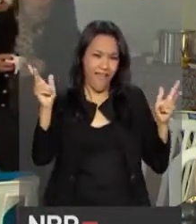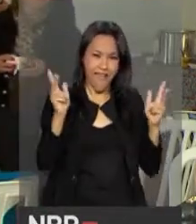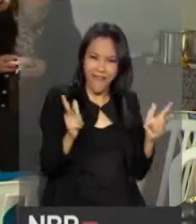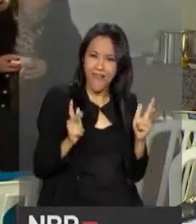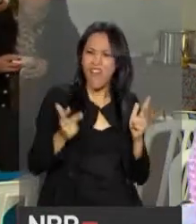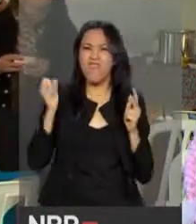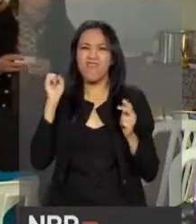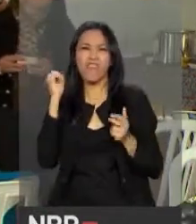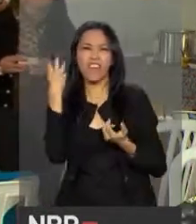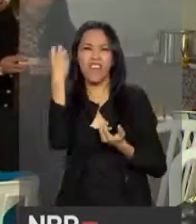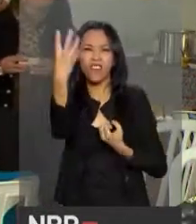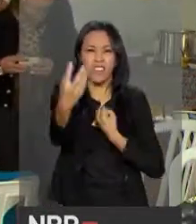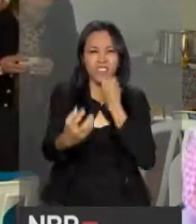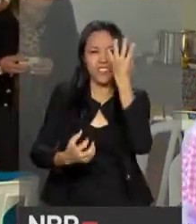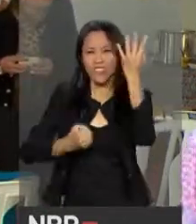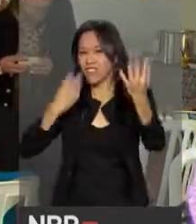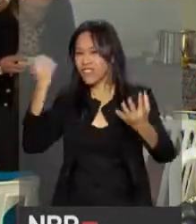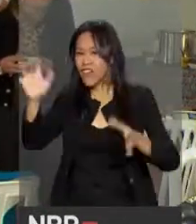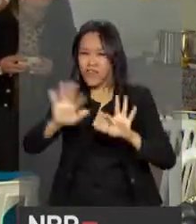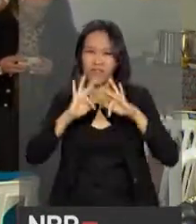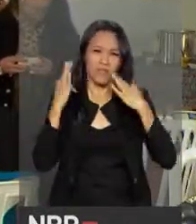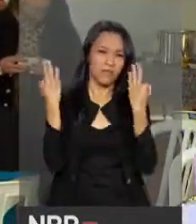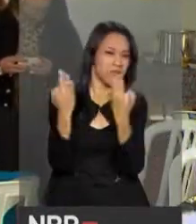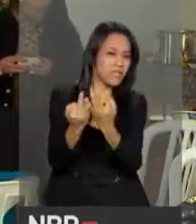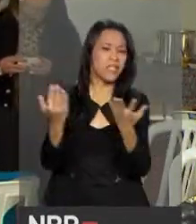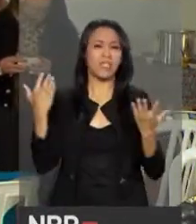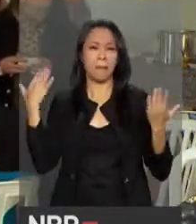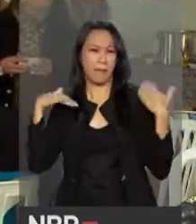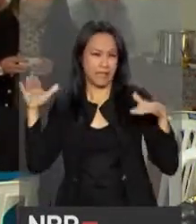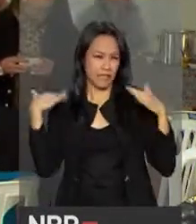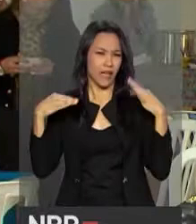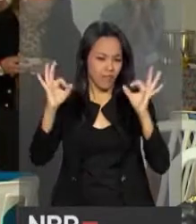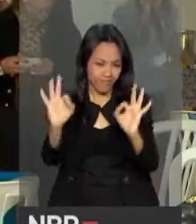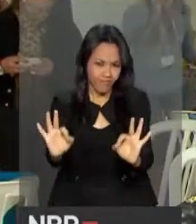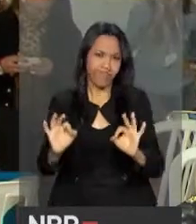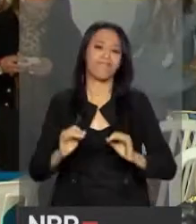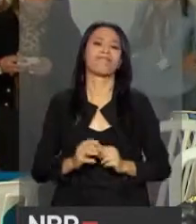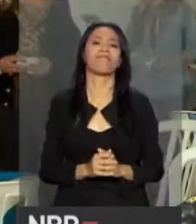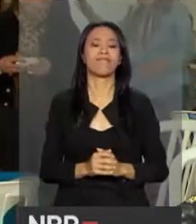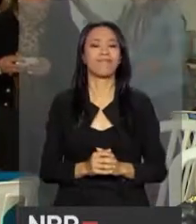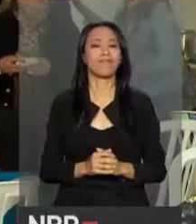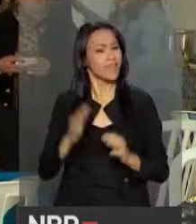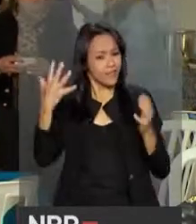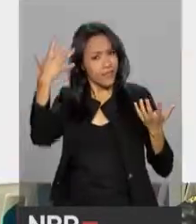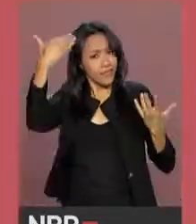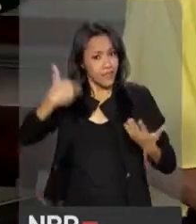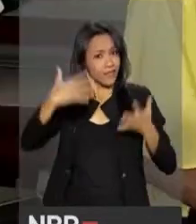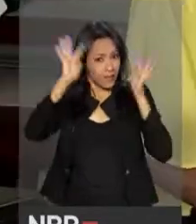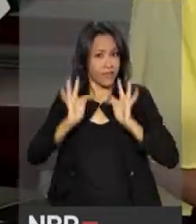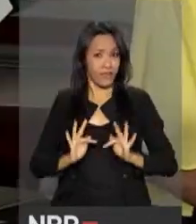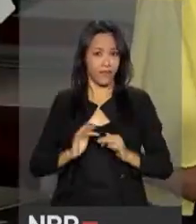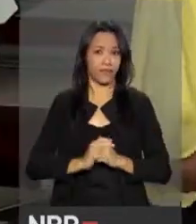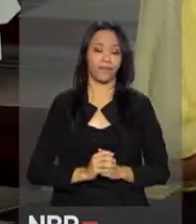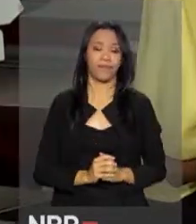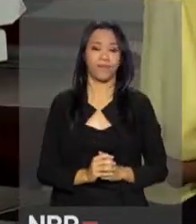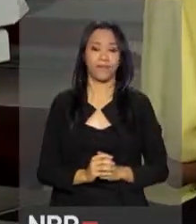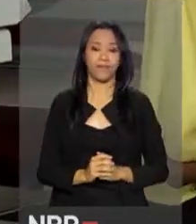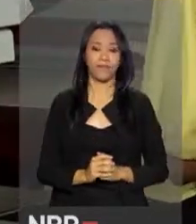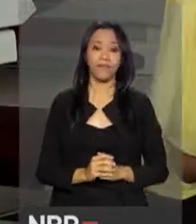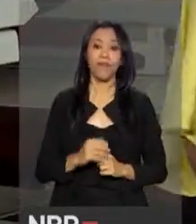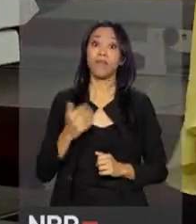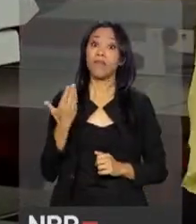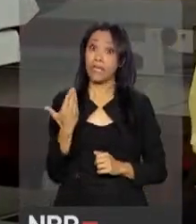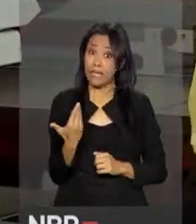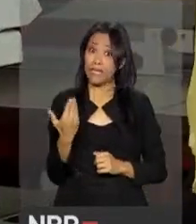viajar curtir a família passear mesmo de ele ser feliz esse é um